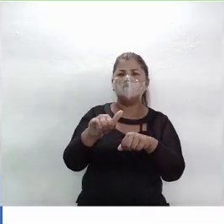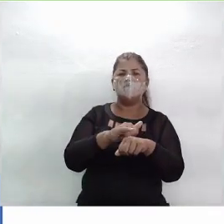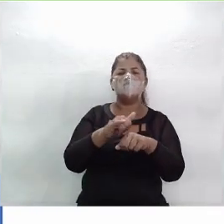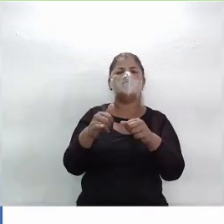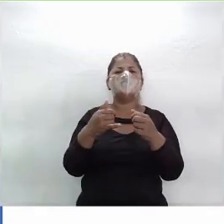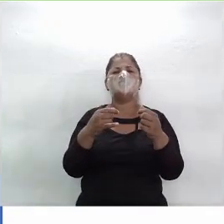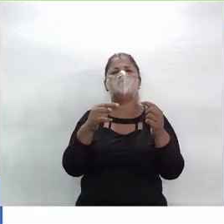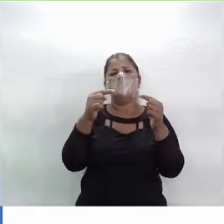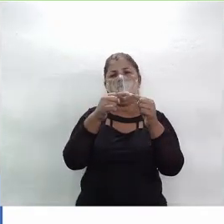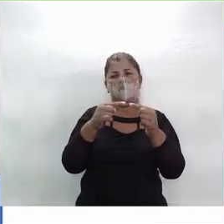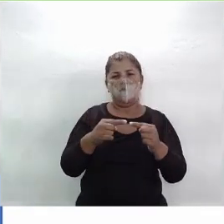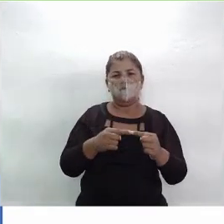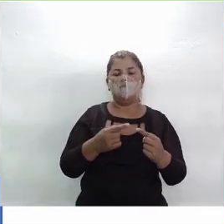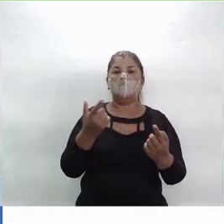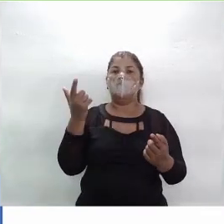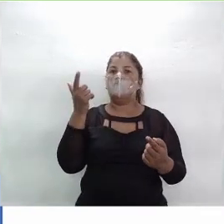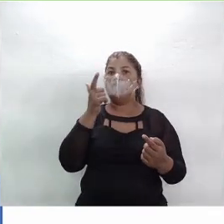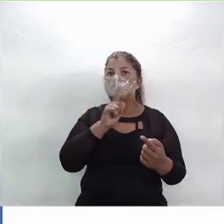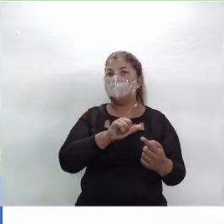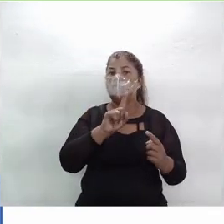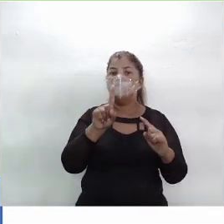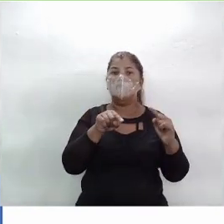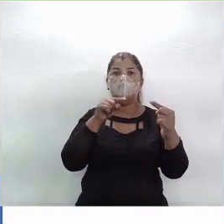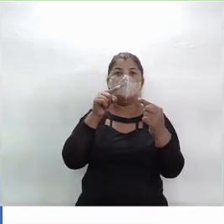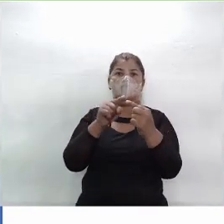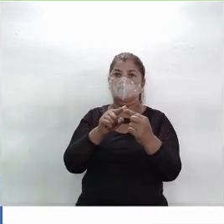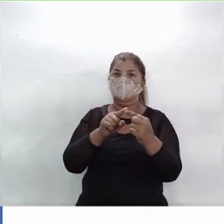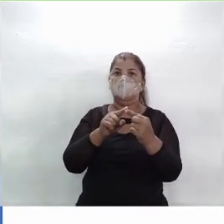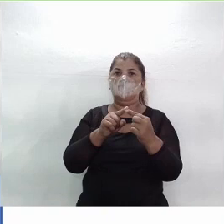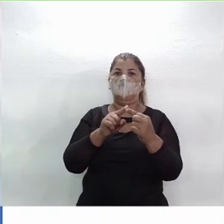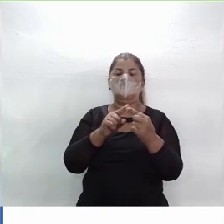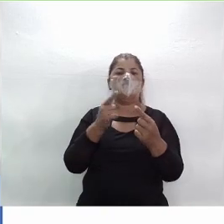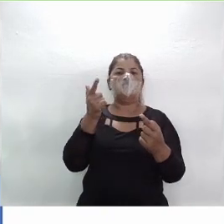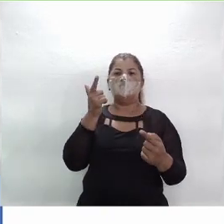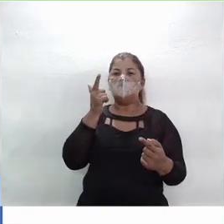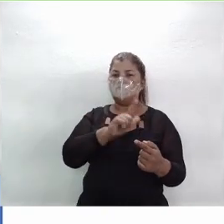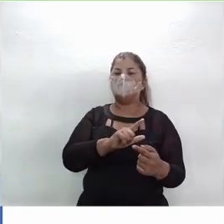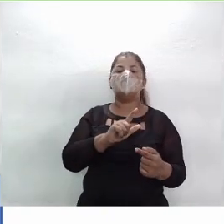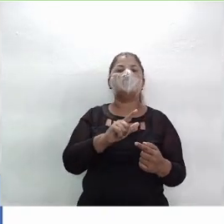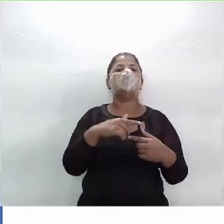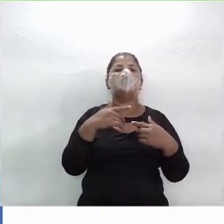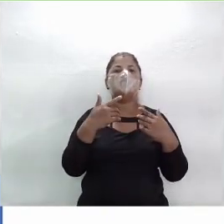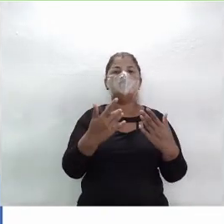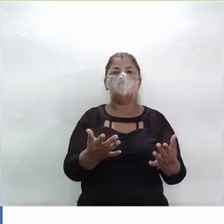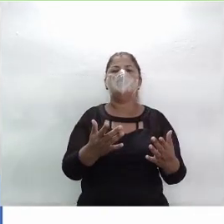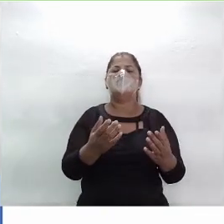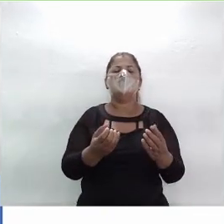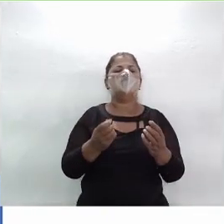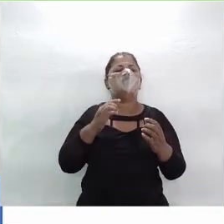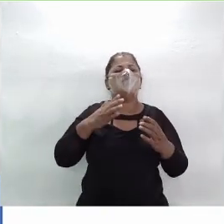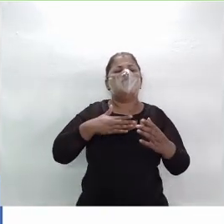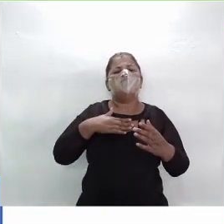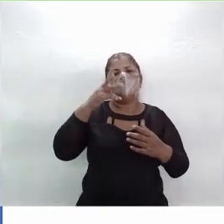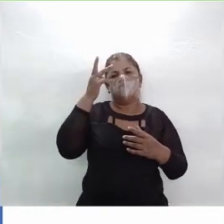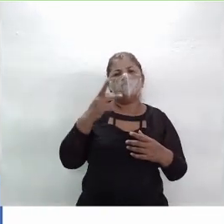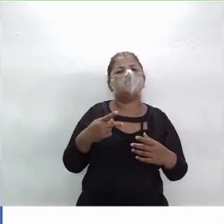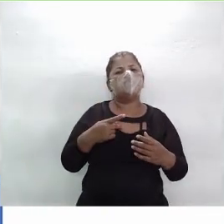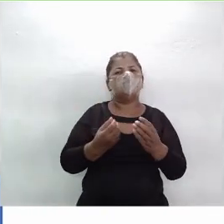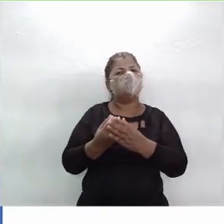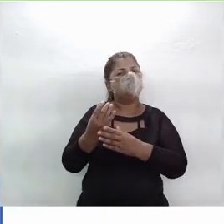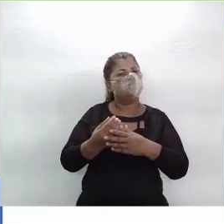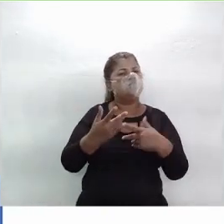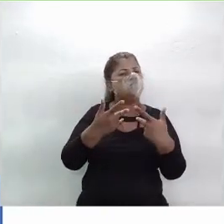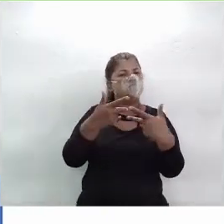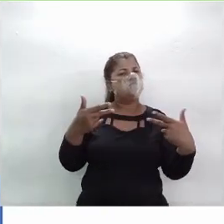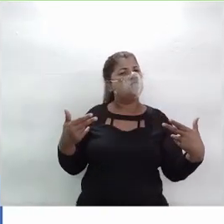para alcançar os seus próprios objetivos e atingir a sua realização em